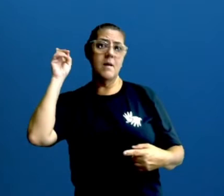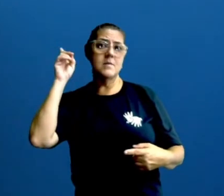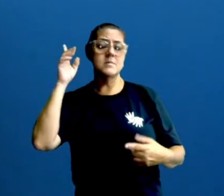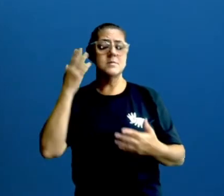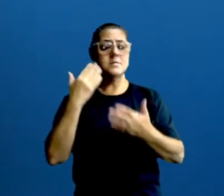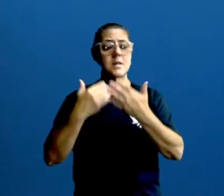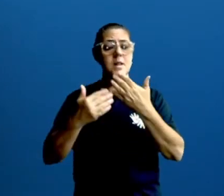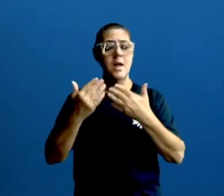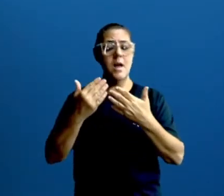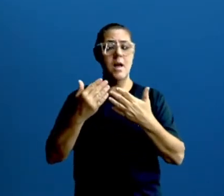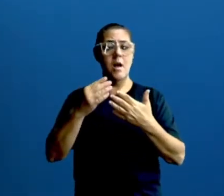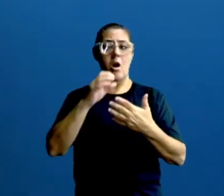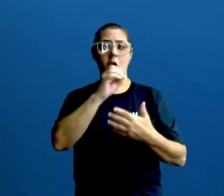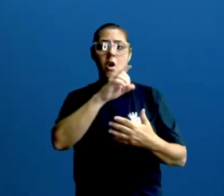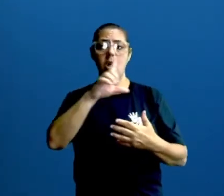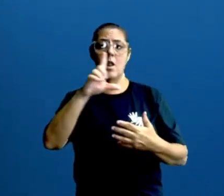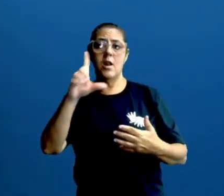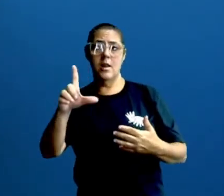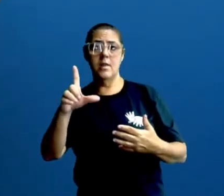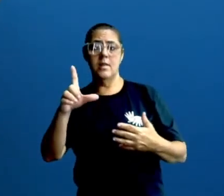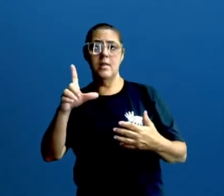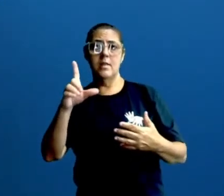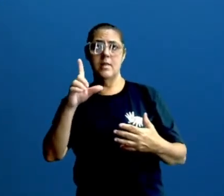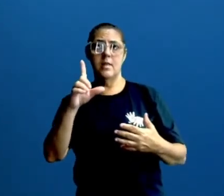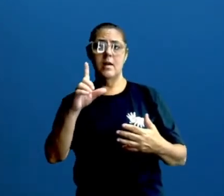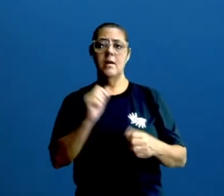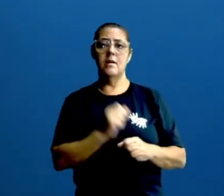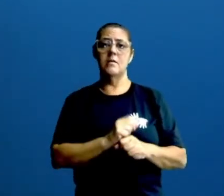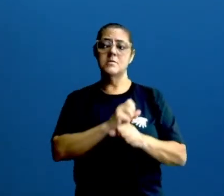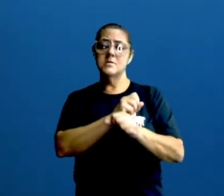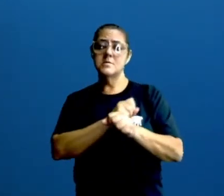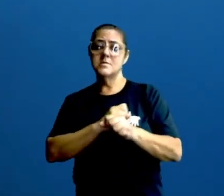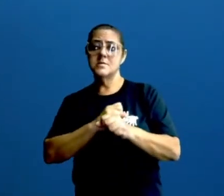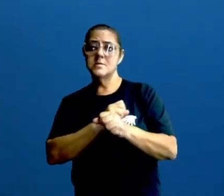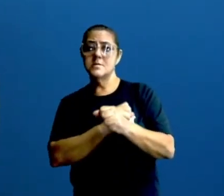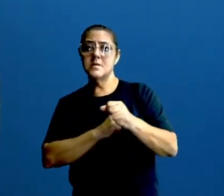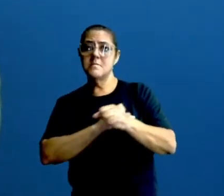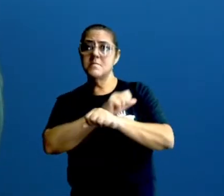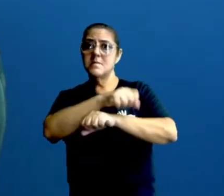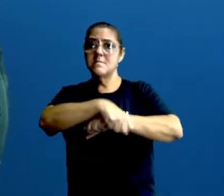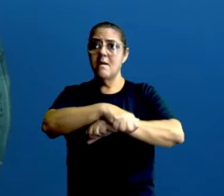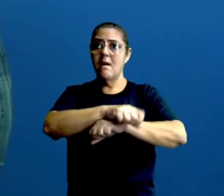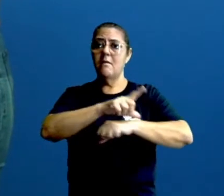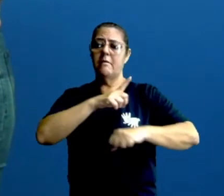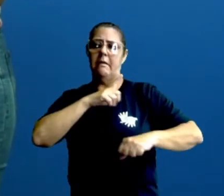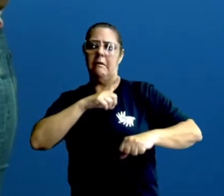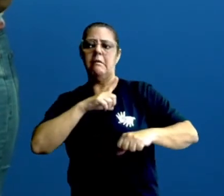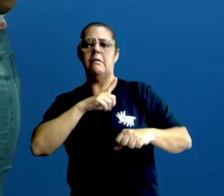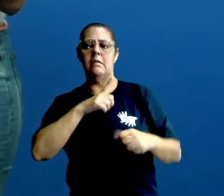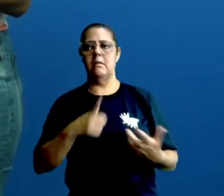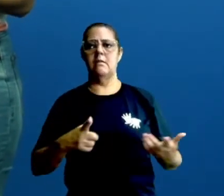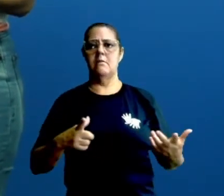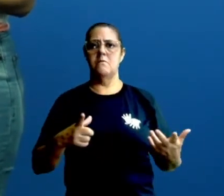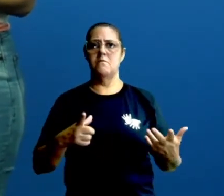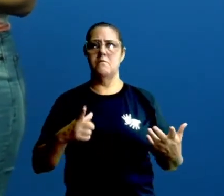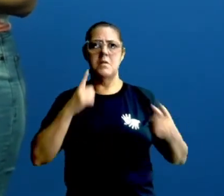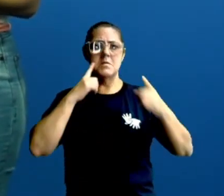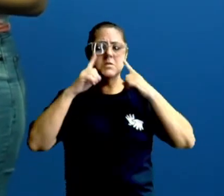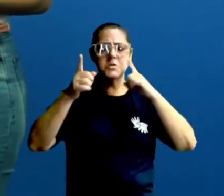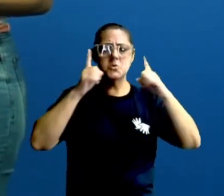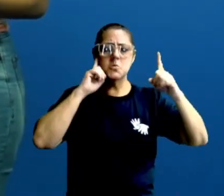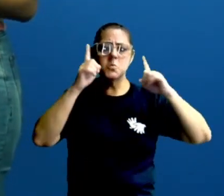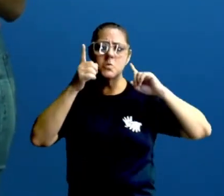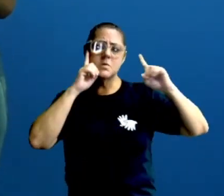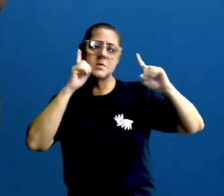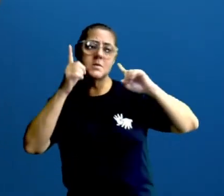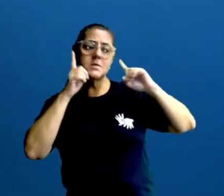seminário? Ele foi um dos grandes, dos espaços mais importantes dentro dessas discussões,